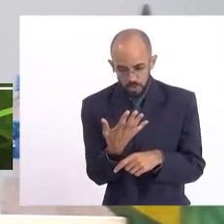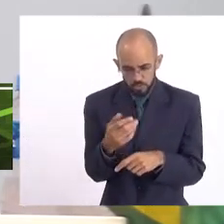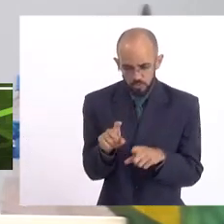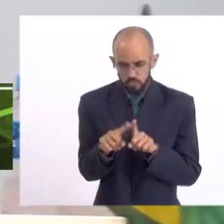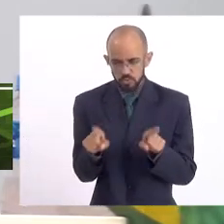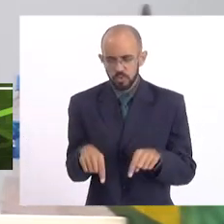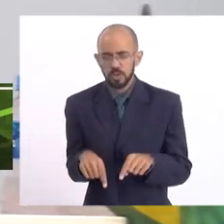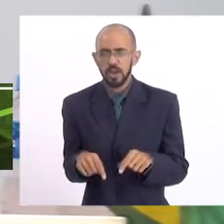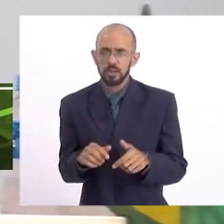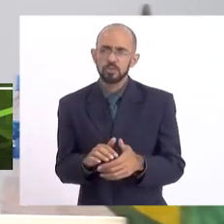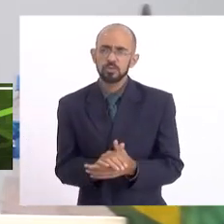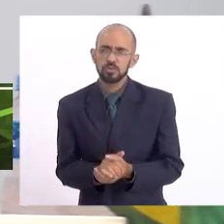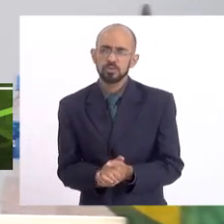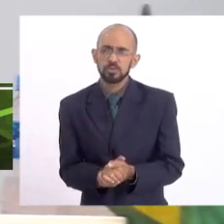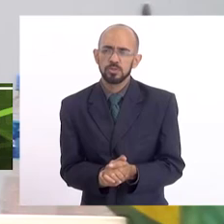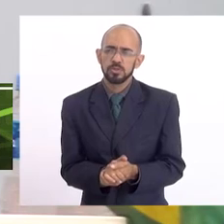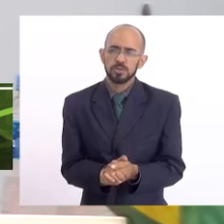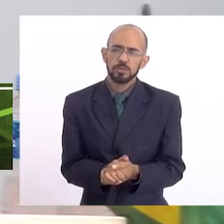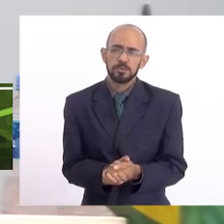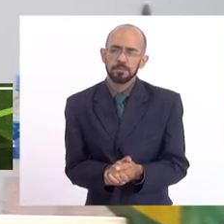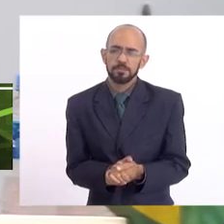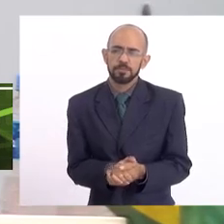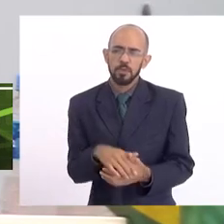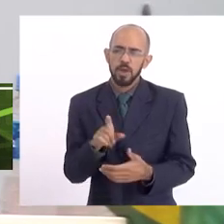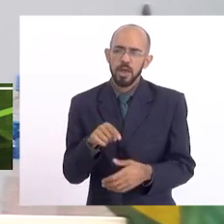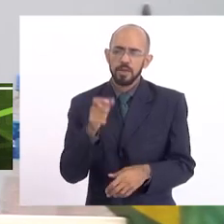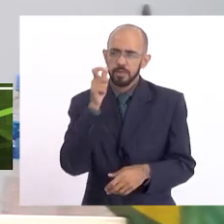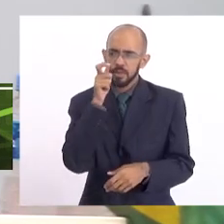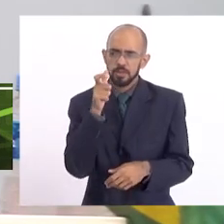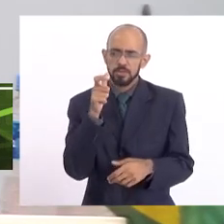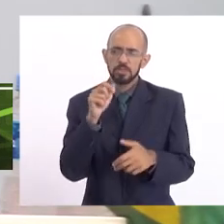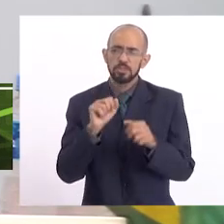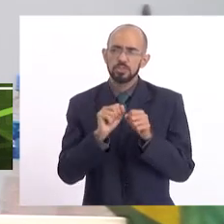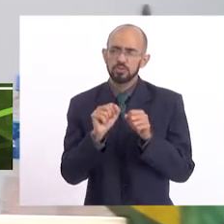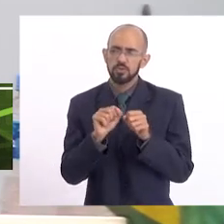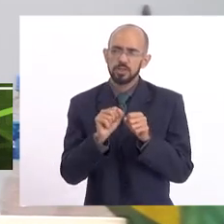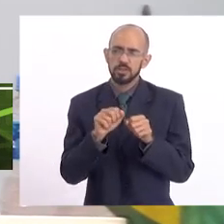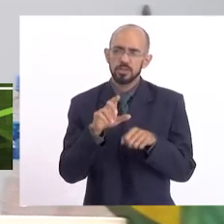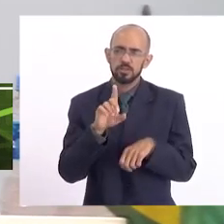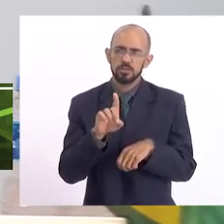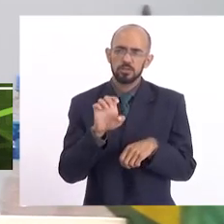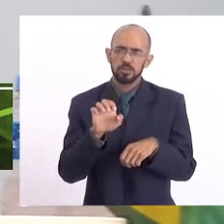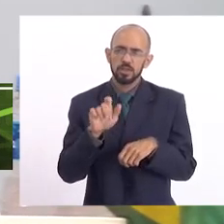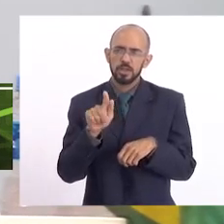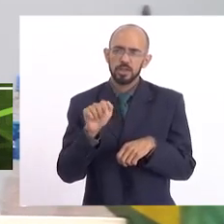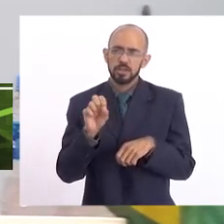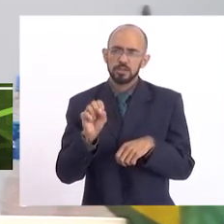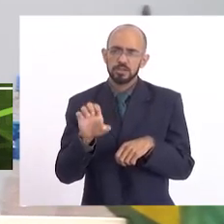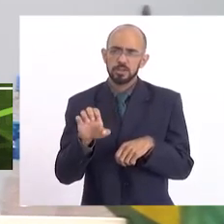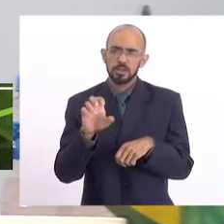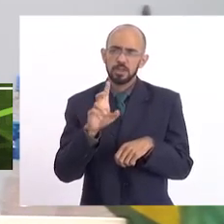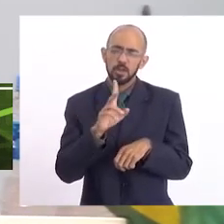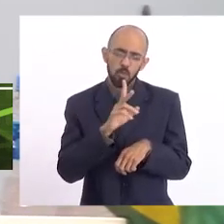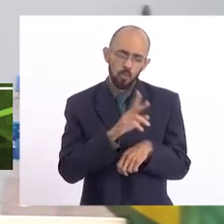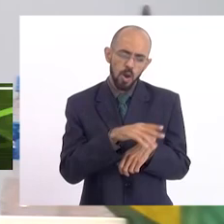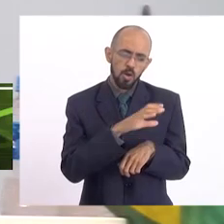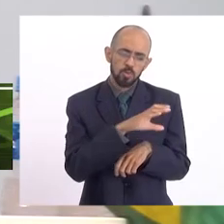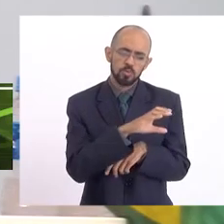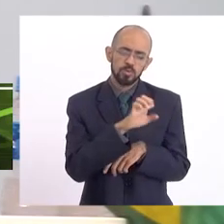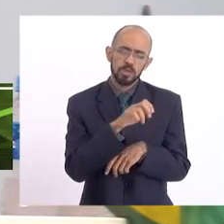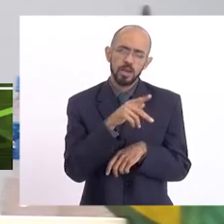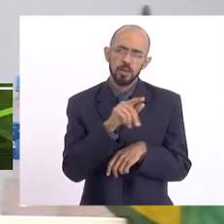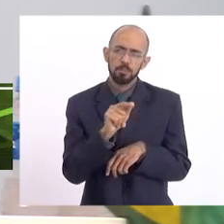pessoas. Então, eu acho que é interessante a gente fazer também em relação ao Degasi. Aí faz exatamente como fez no SEAP, estabelece um